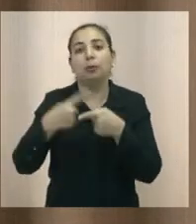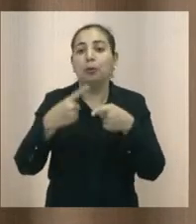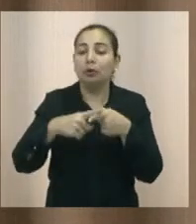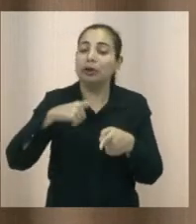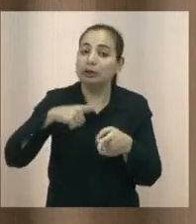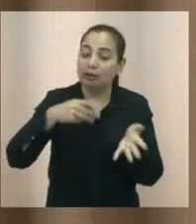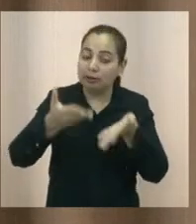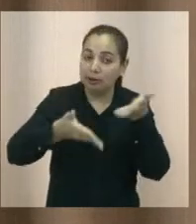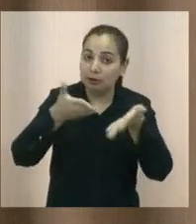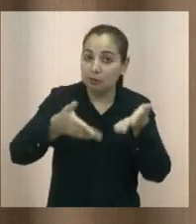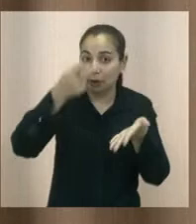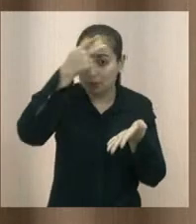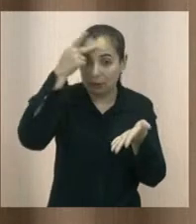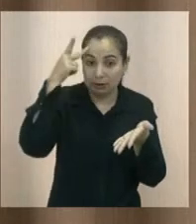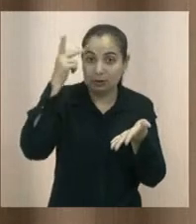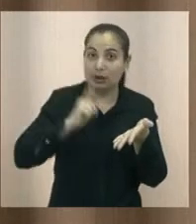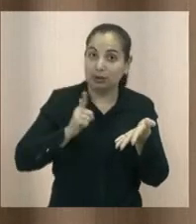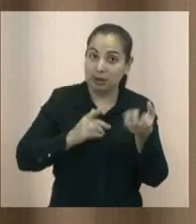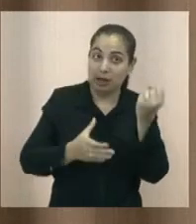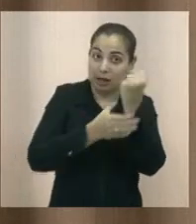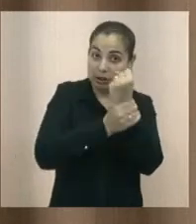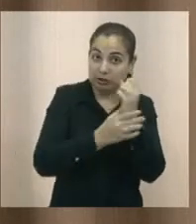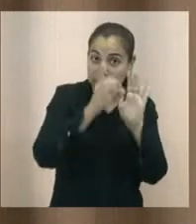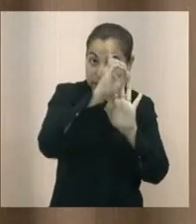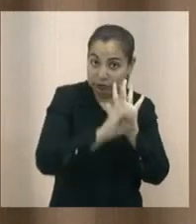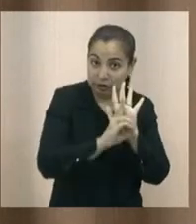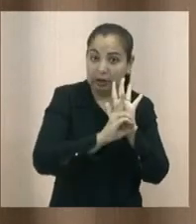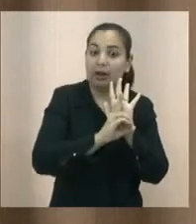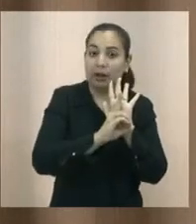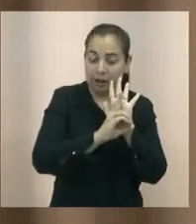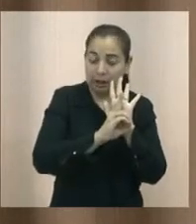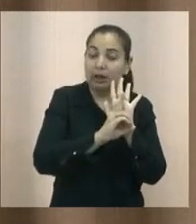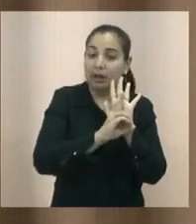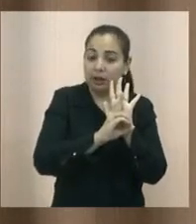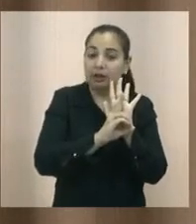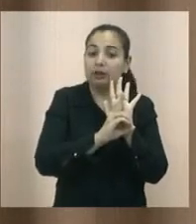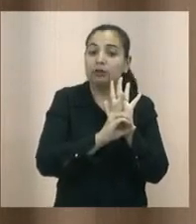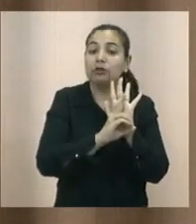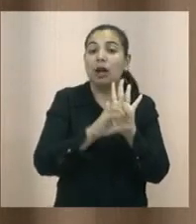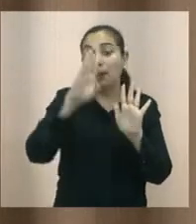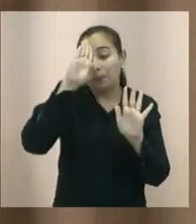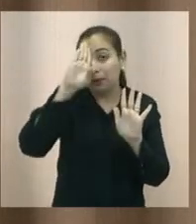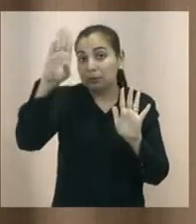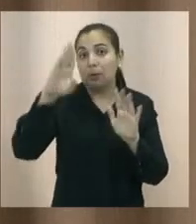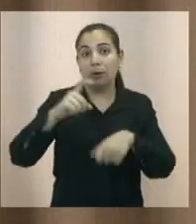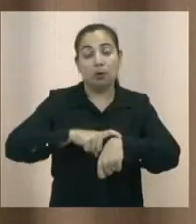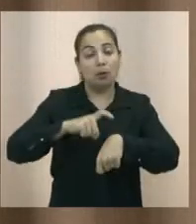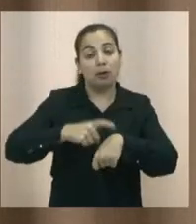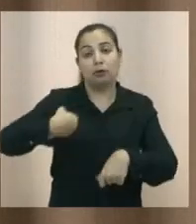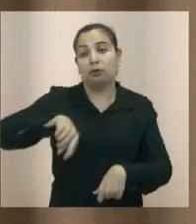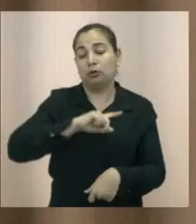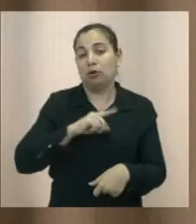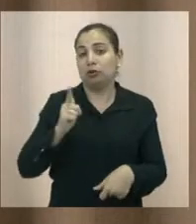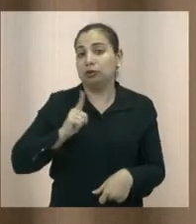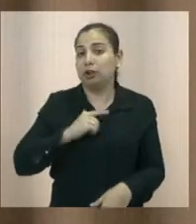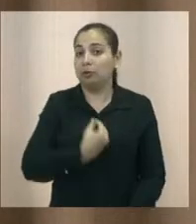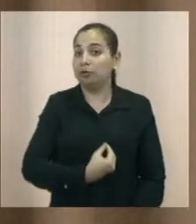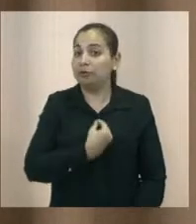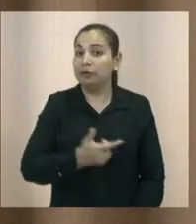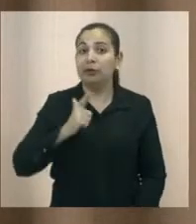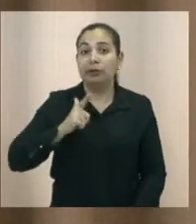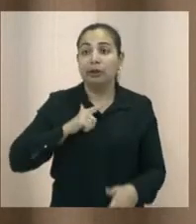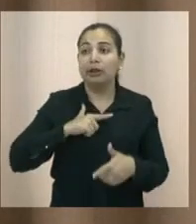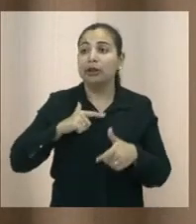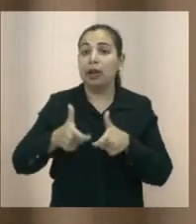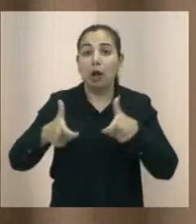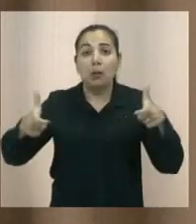à população, em garantia de direitos, né, em resguardo dessa garantia de direitos, principalmente no momento que a gente está vivendo, político, econômico e social, sem